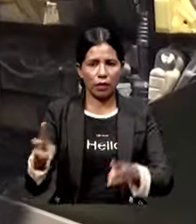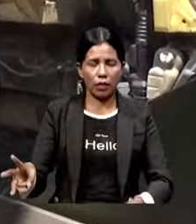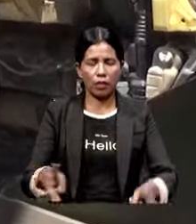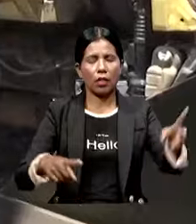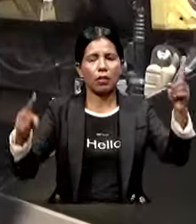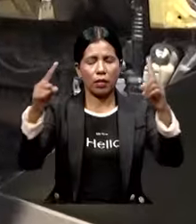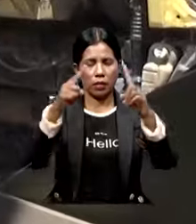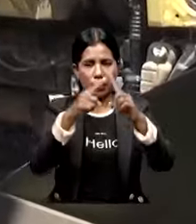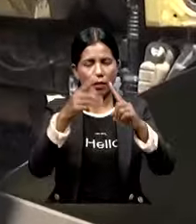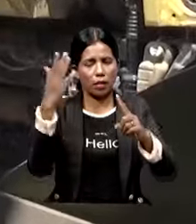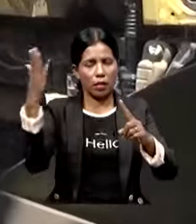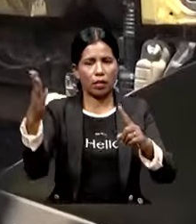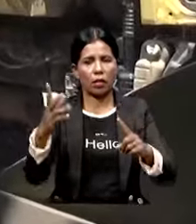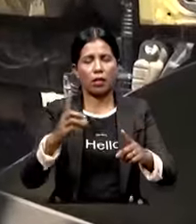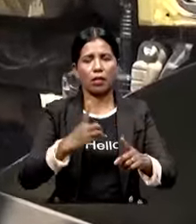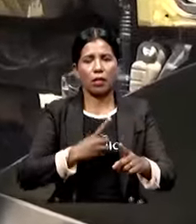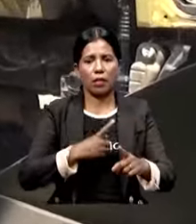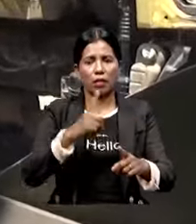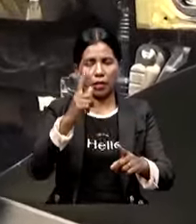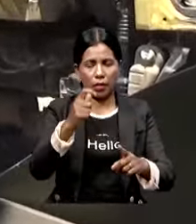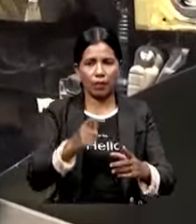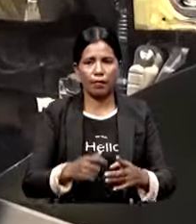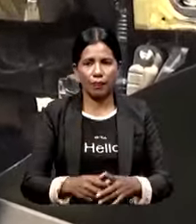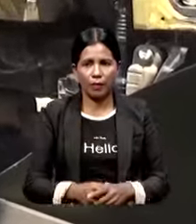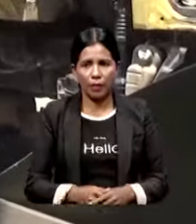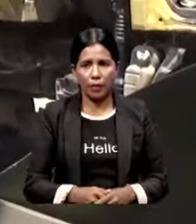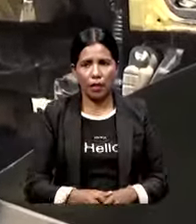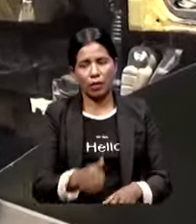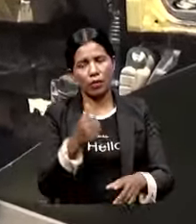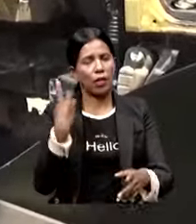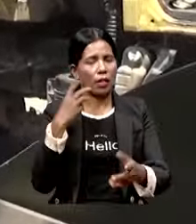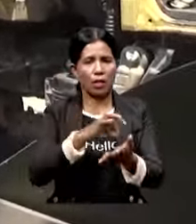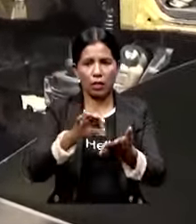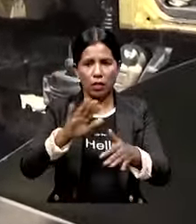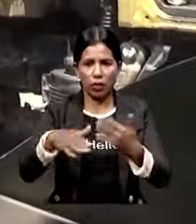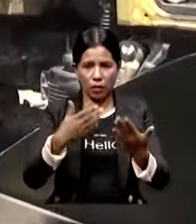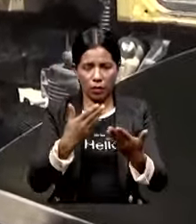toia, moço falei bem a parte de Laranja. Ser o todo assinado na.